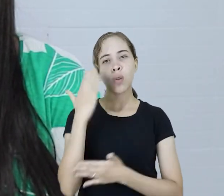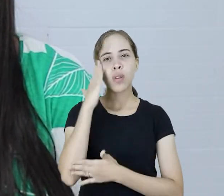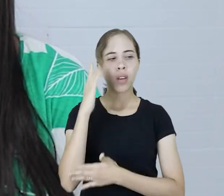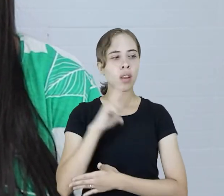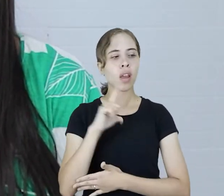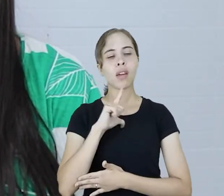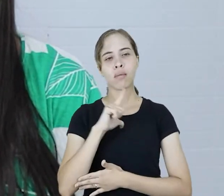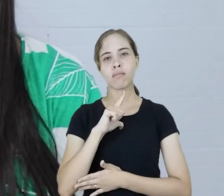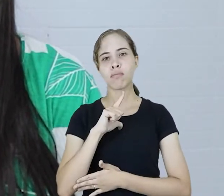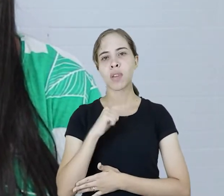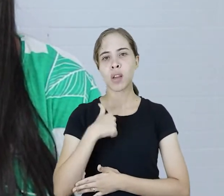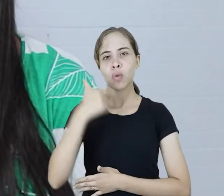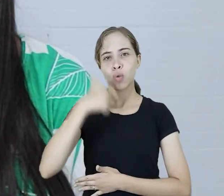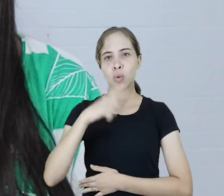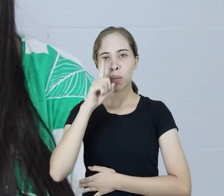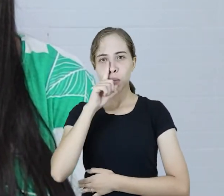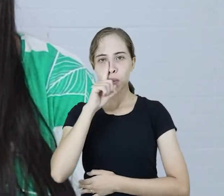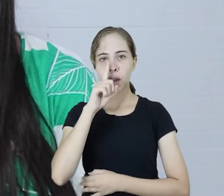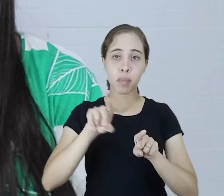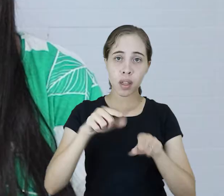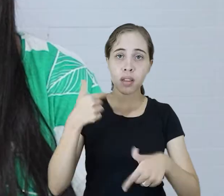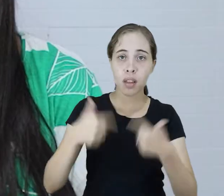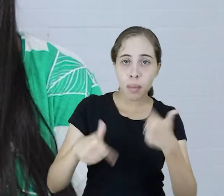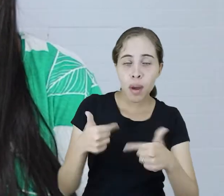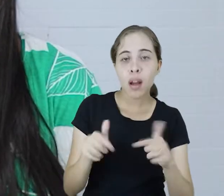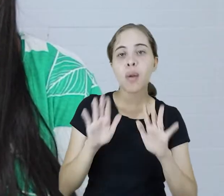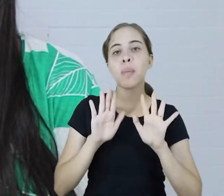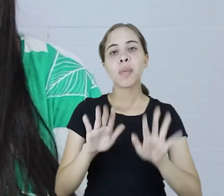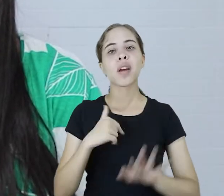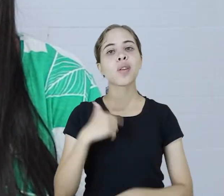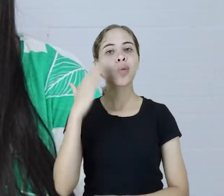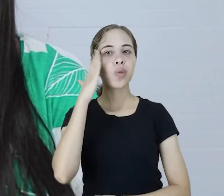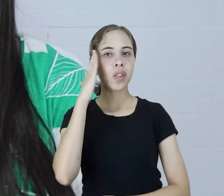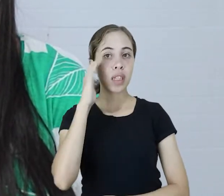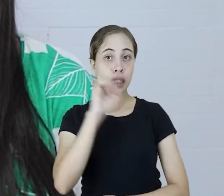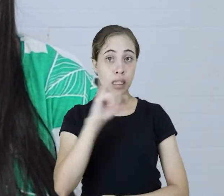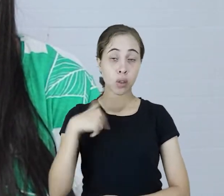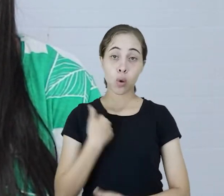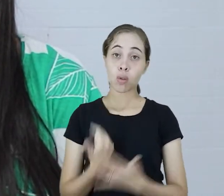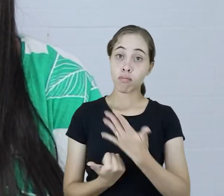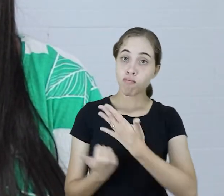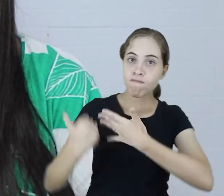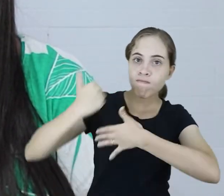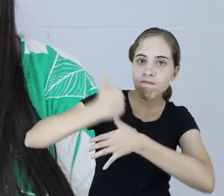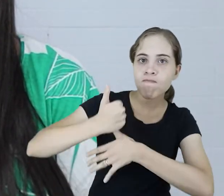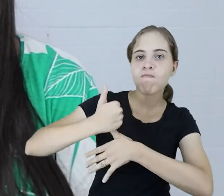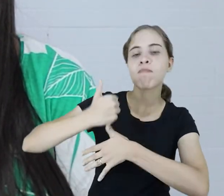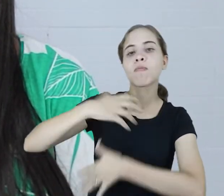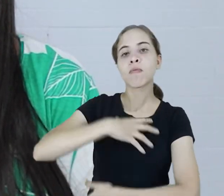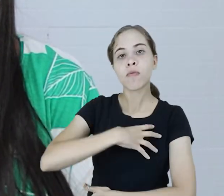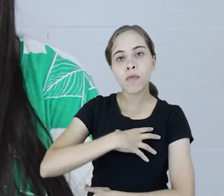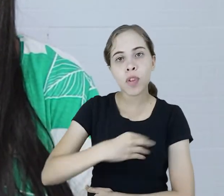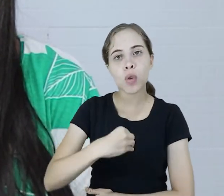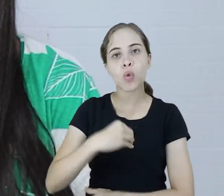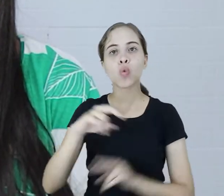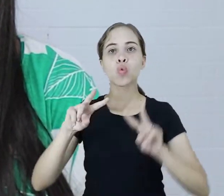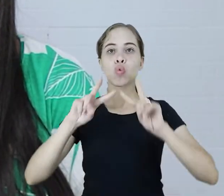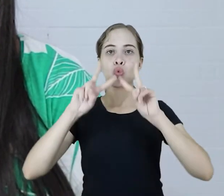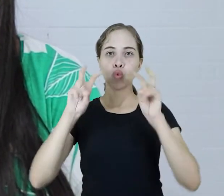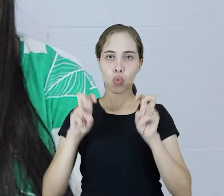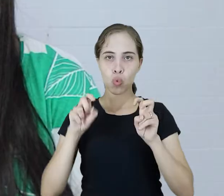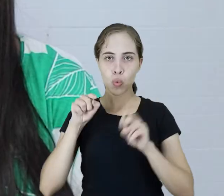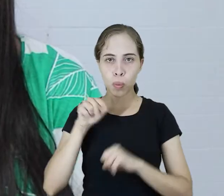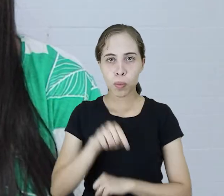sou mãe também, trabalho também, mas eu sei que se nós priorizarmos, né, os nossos filhos quanto a esse